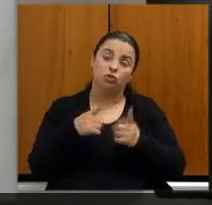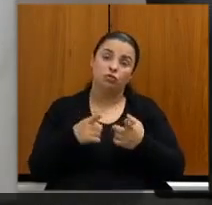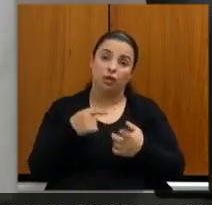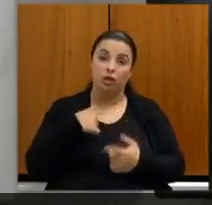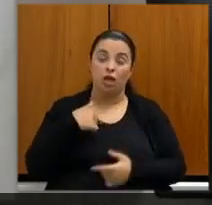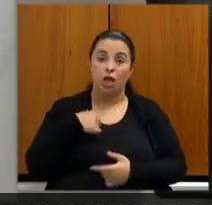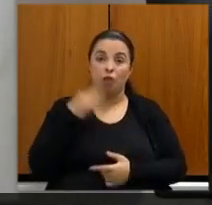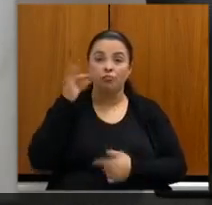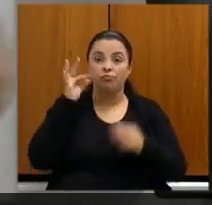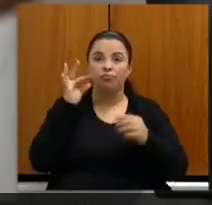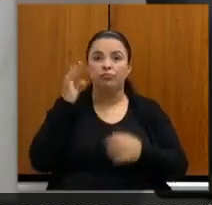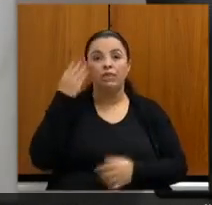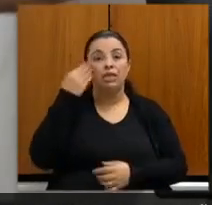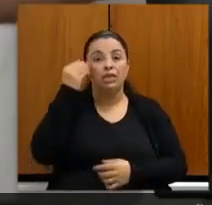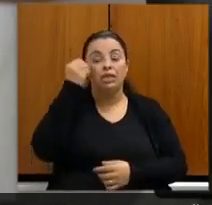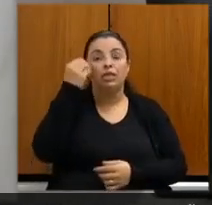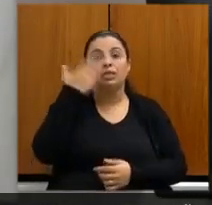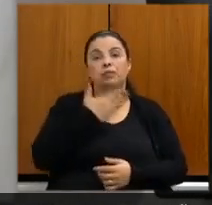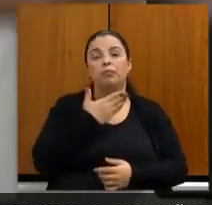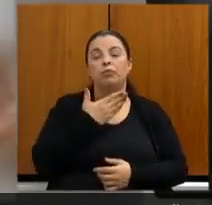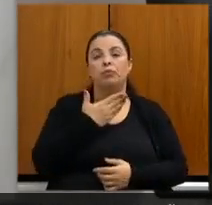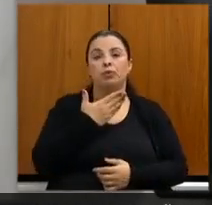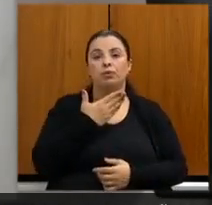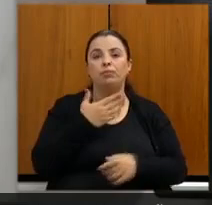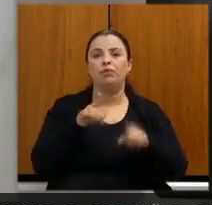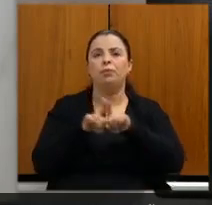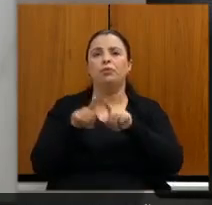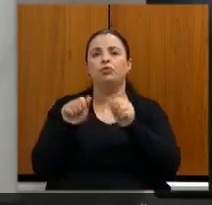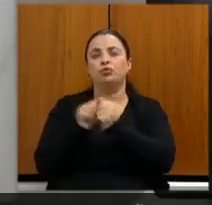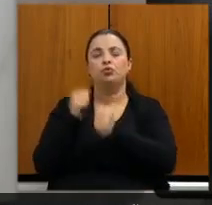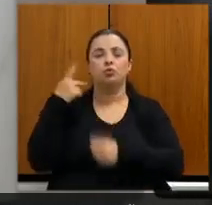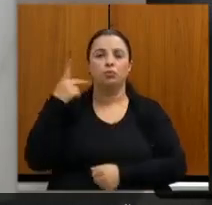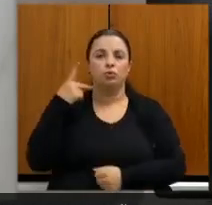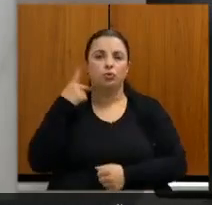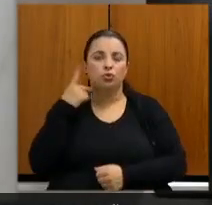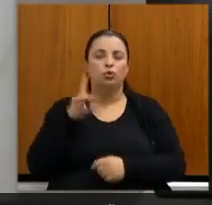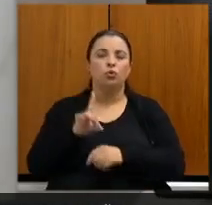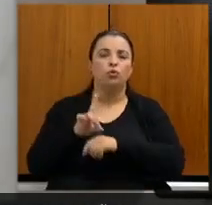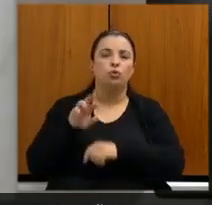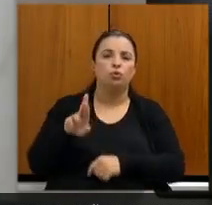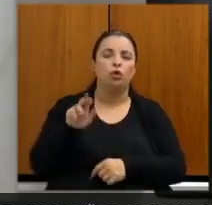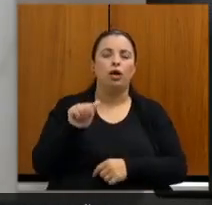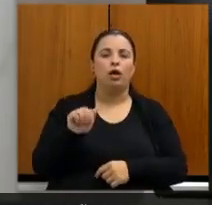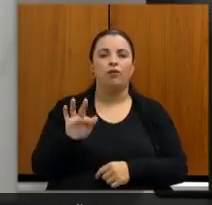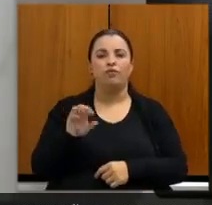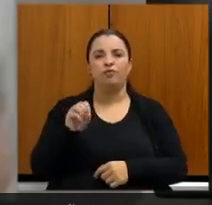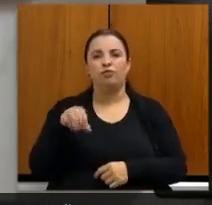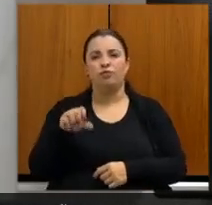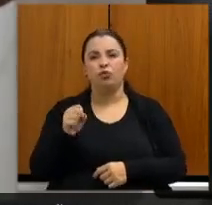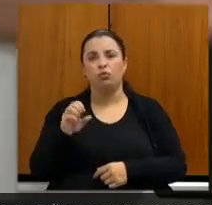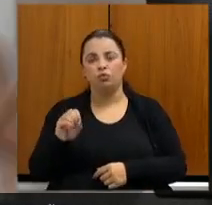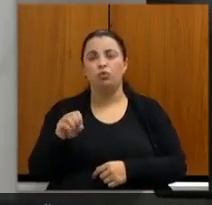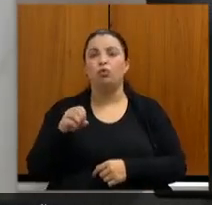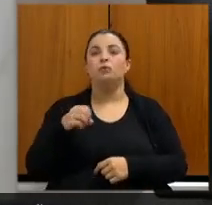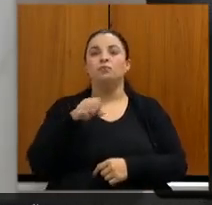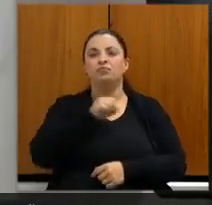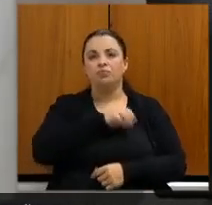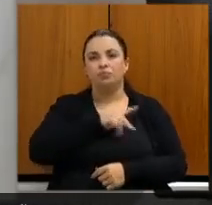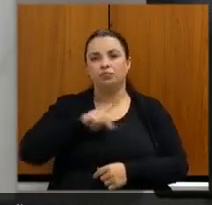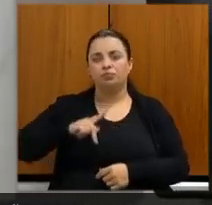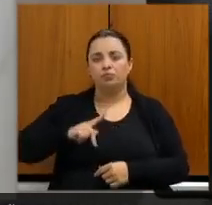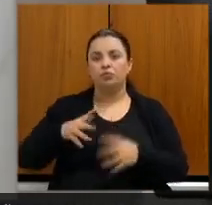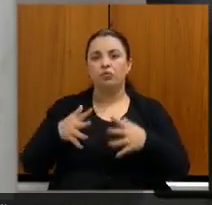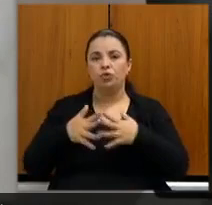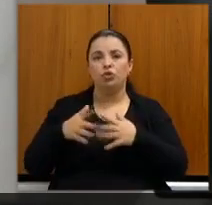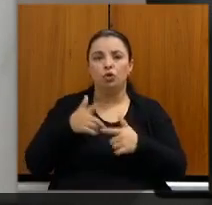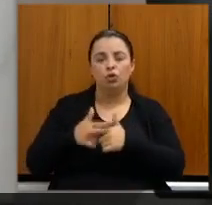testemunha junto com o procurador Doutor Afonso Henrique de Miranda do Ministério Público da área dos conflitos agrários junto com a doutora Ana